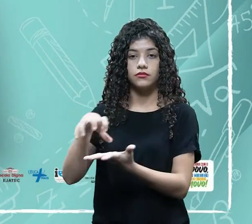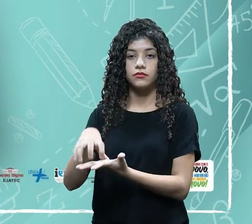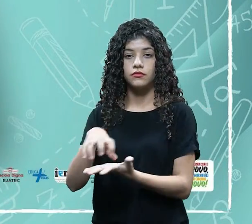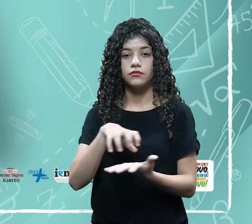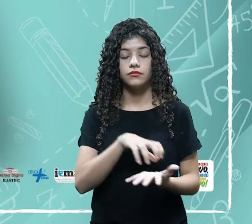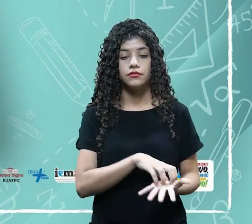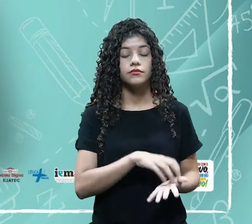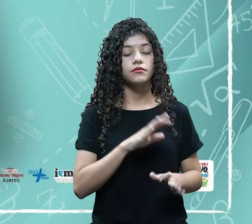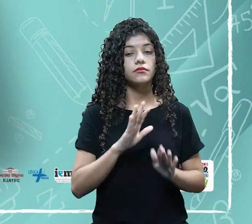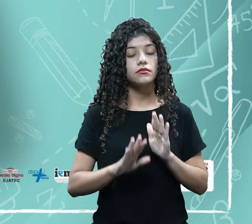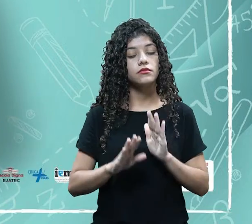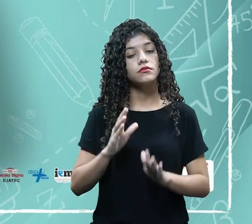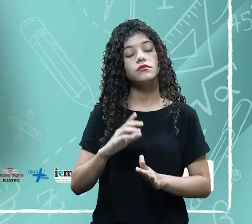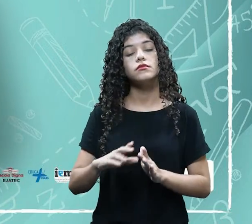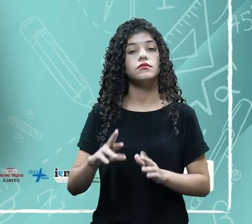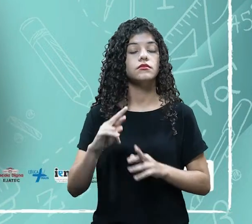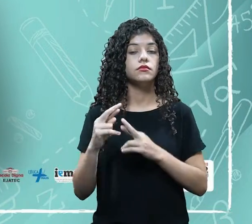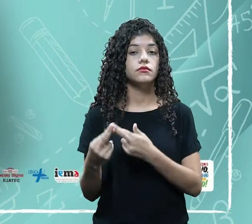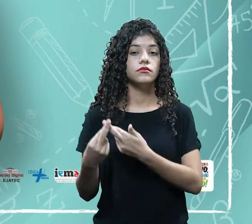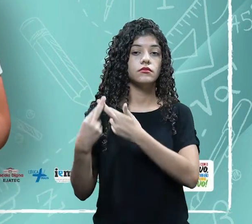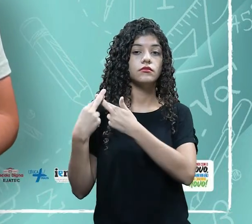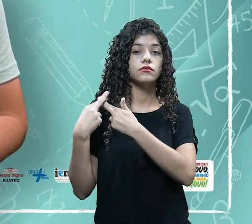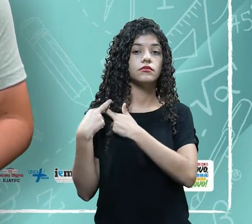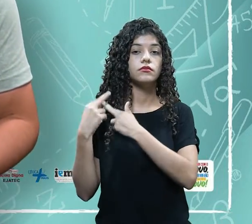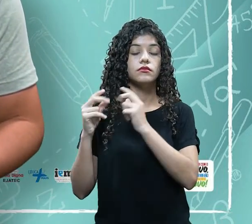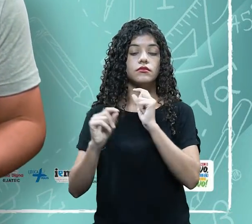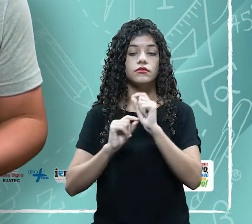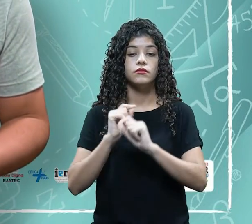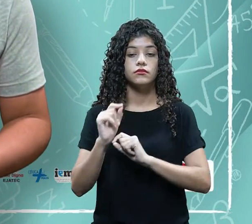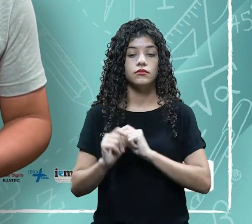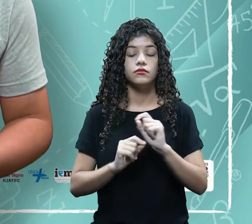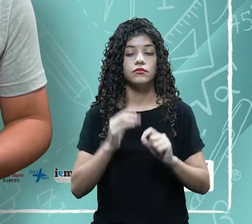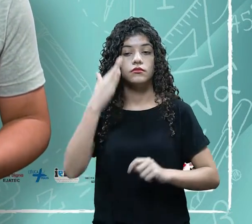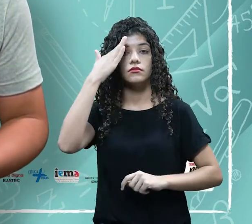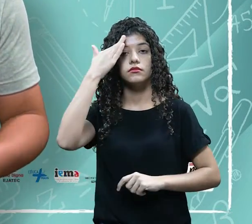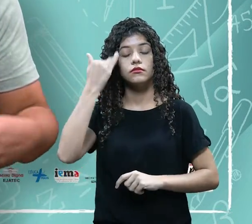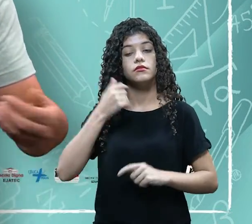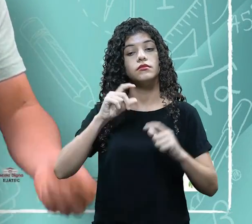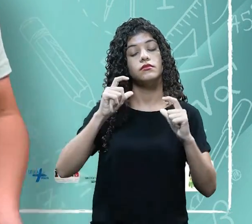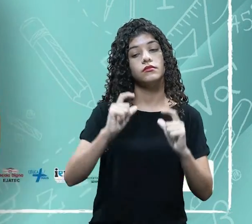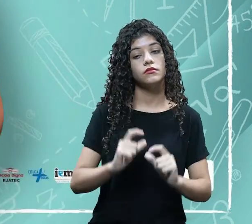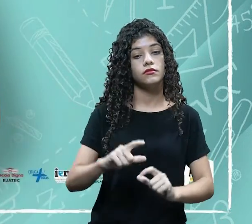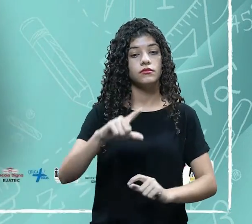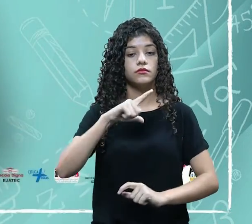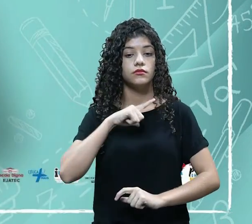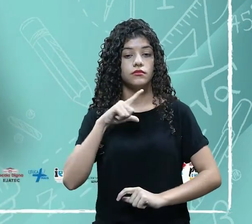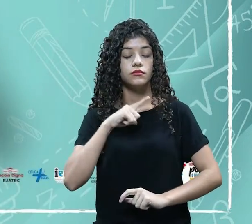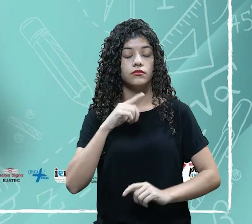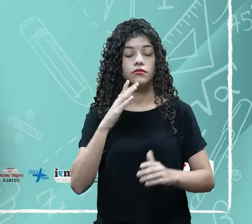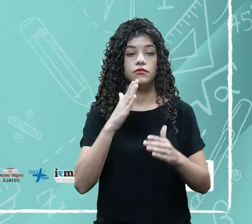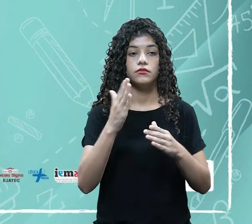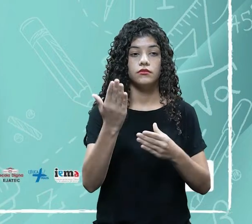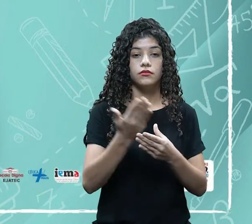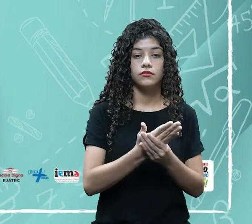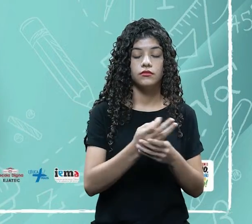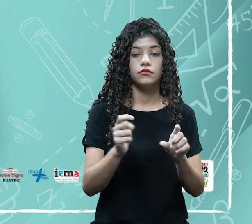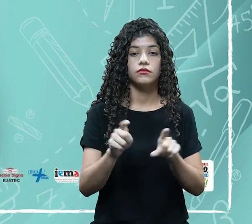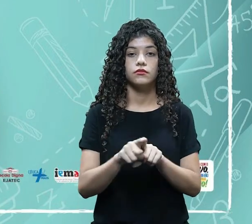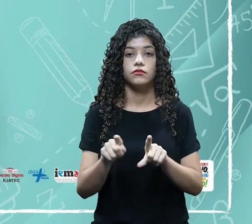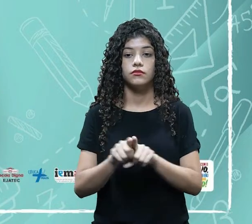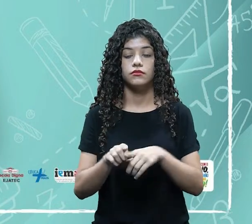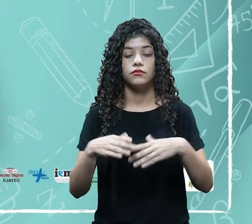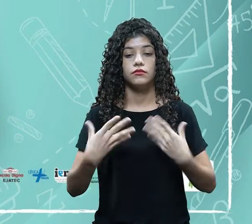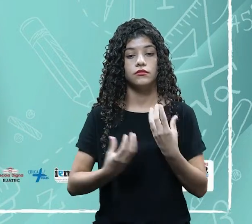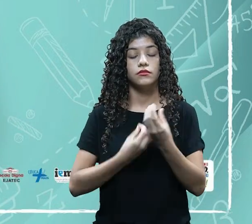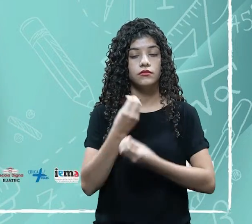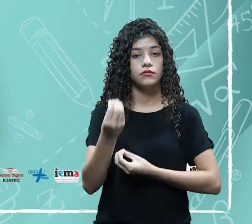em determinado momento, o protocolo ele é responsável por essa tramitação, por saber onde está o documento, onde está o processo.